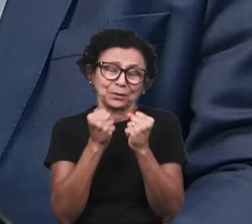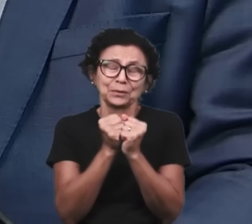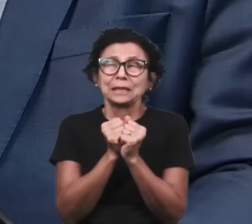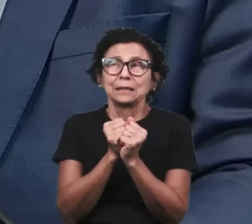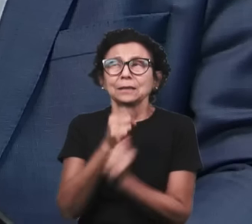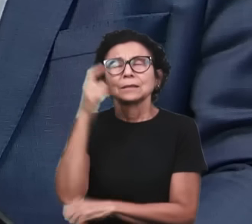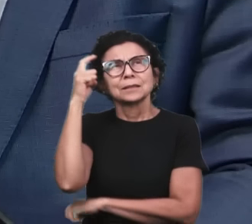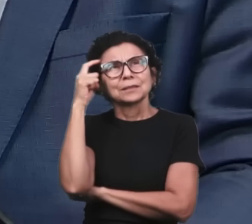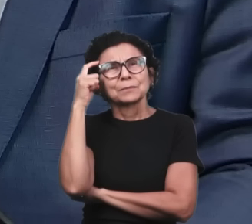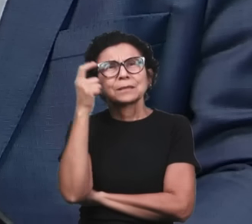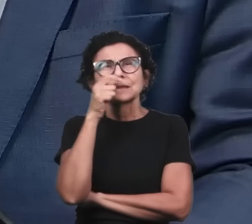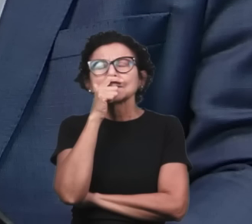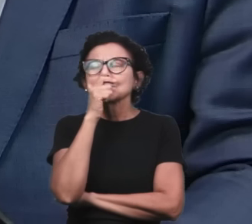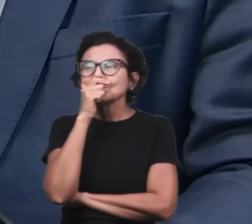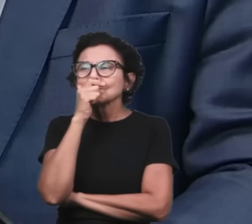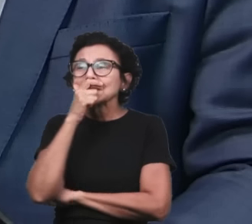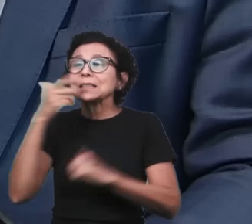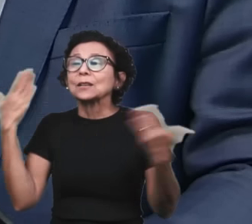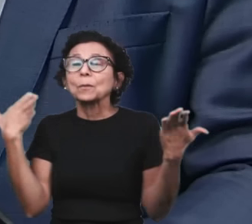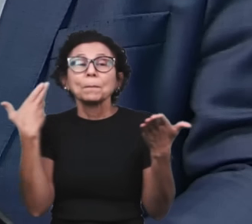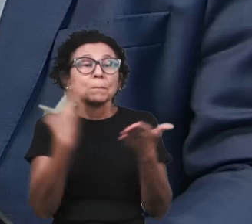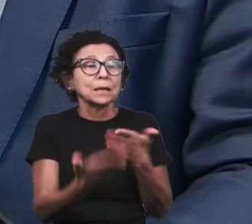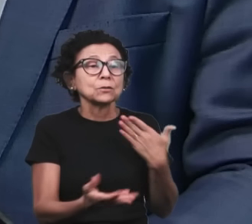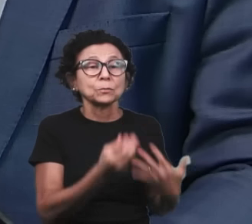pensando, perdi. E